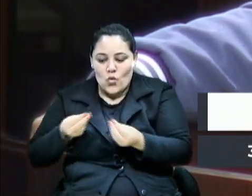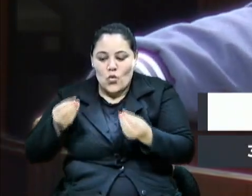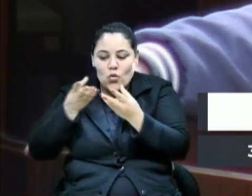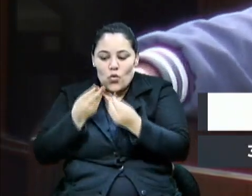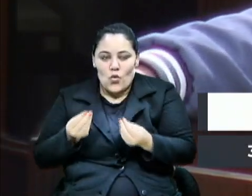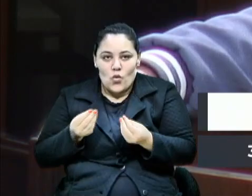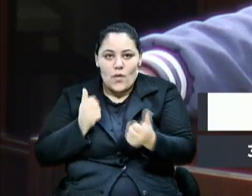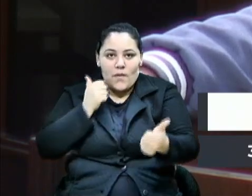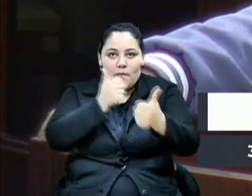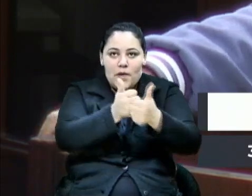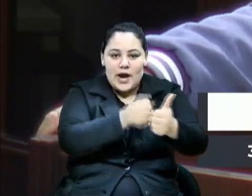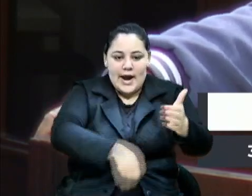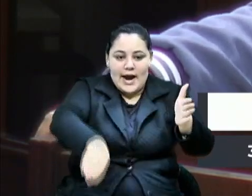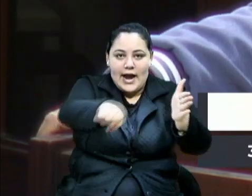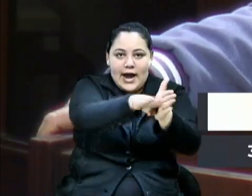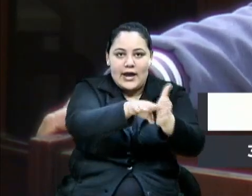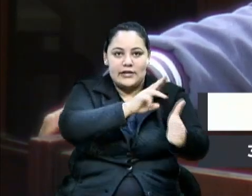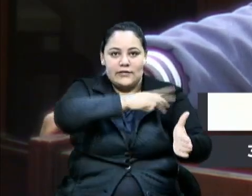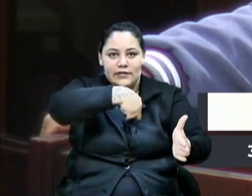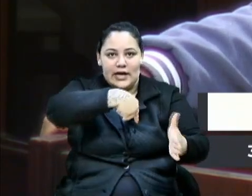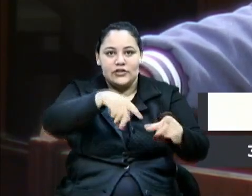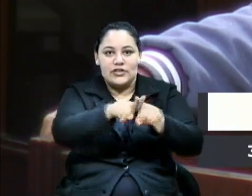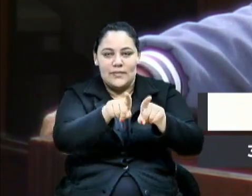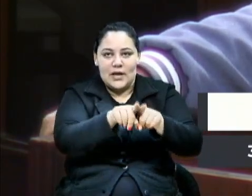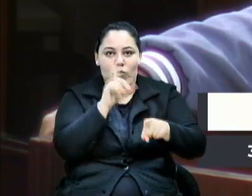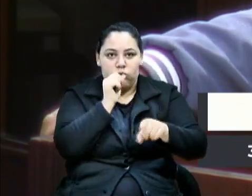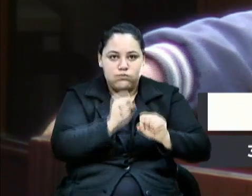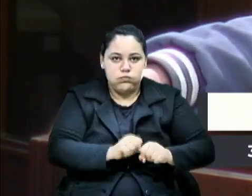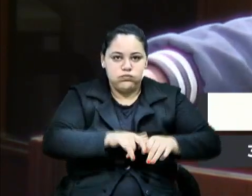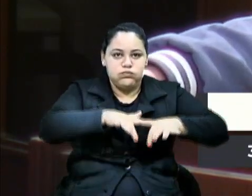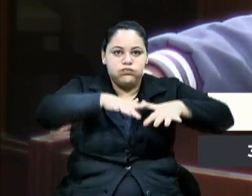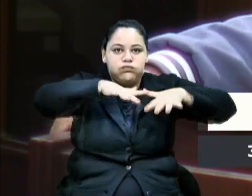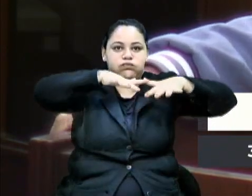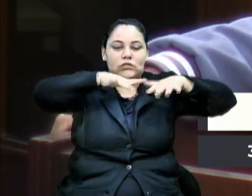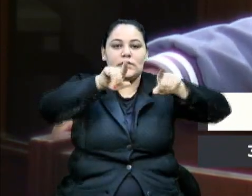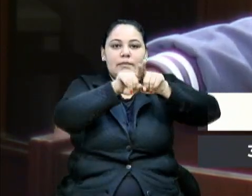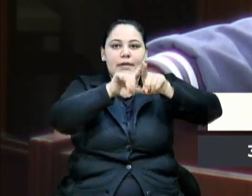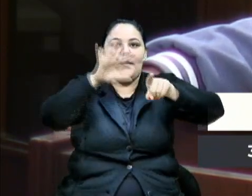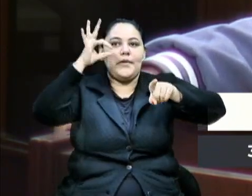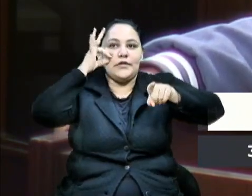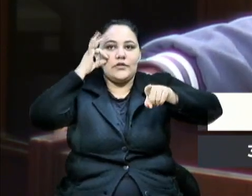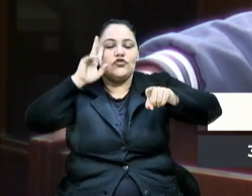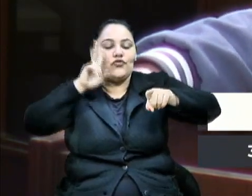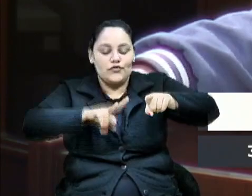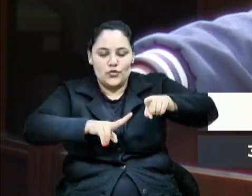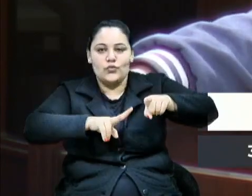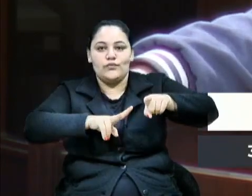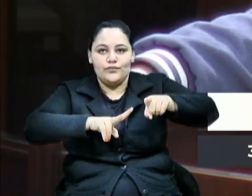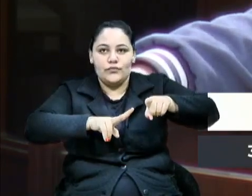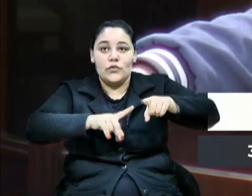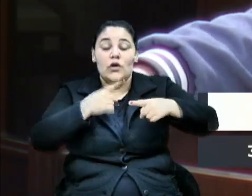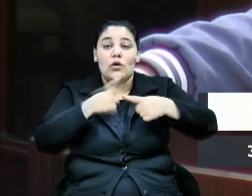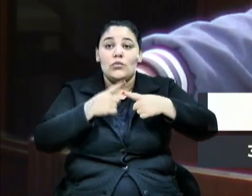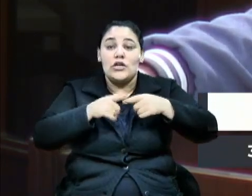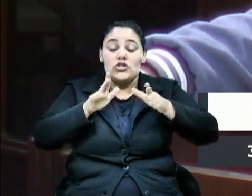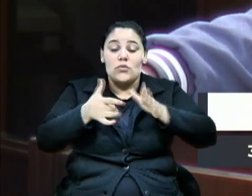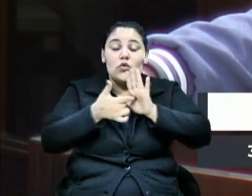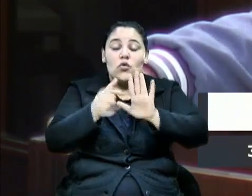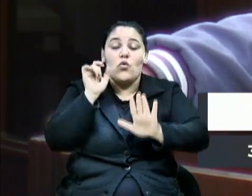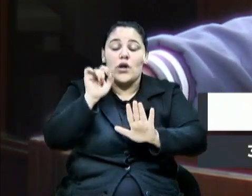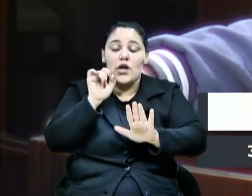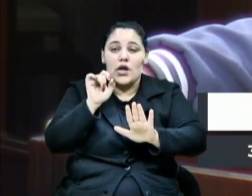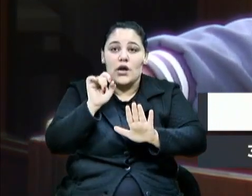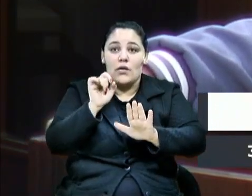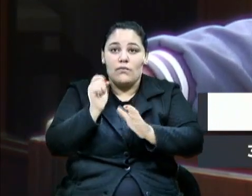lá que alaga muito, que nós já estivemos lá. O prefeito Odiló também de Gargalos, porque já mostrou que